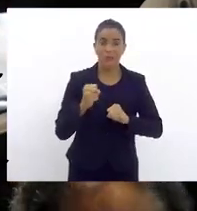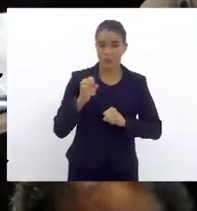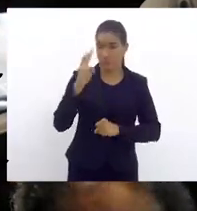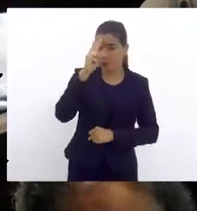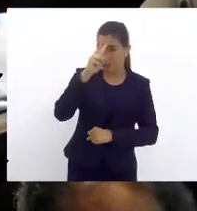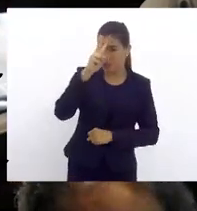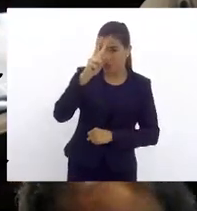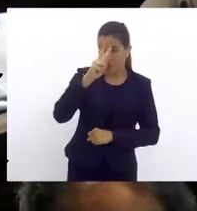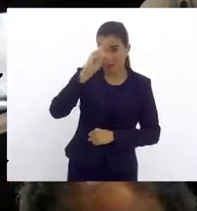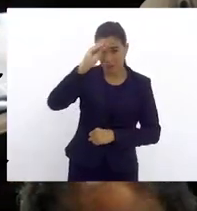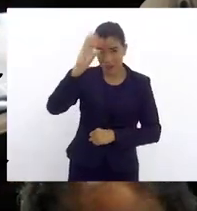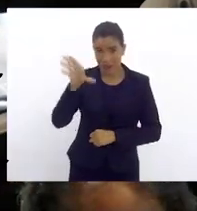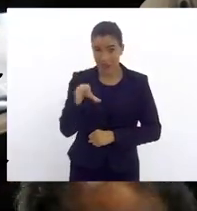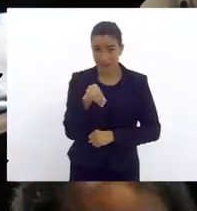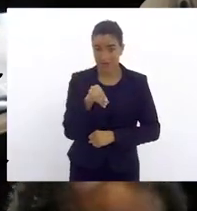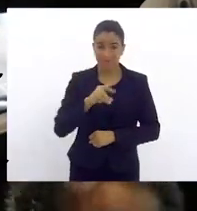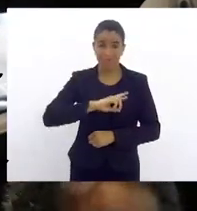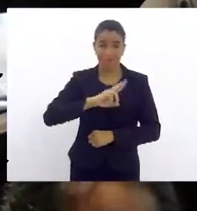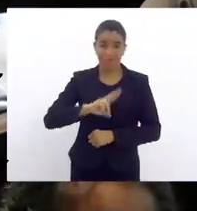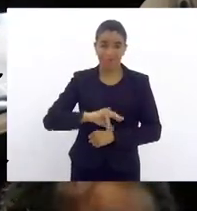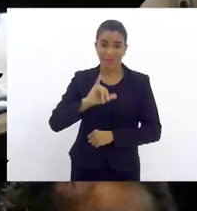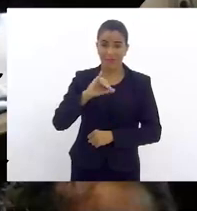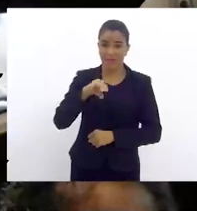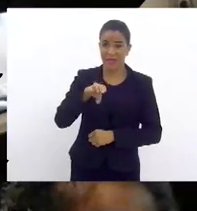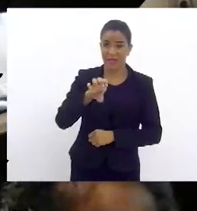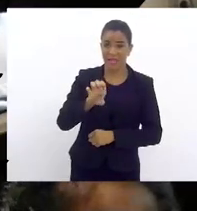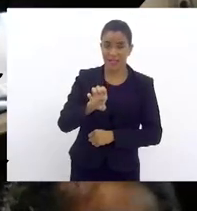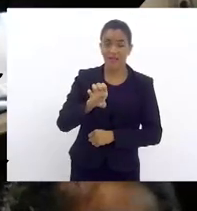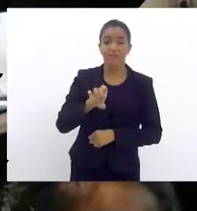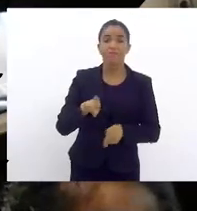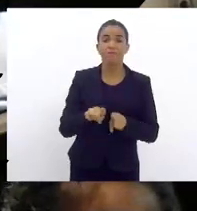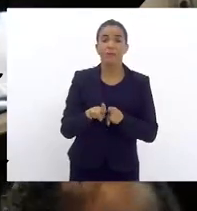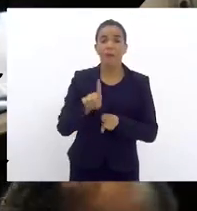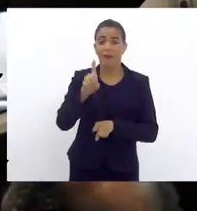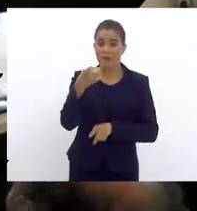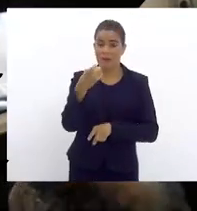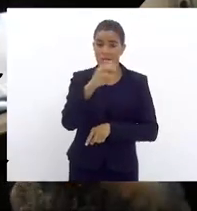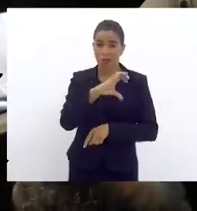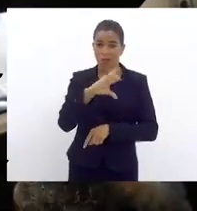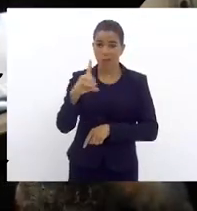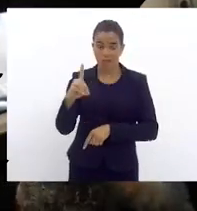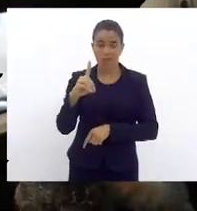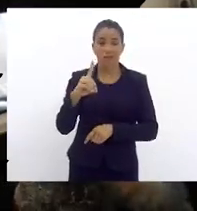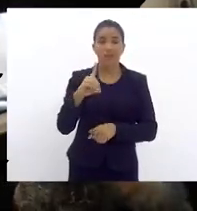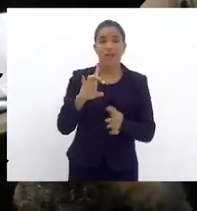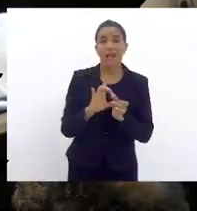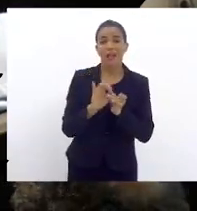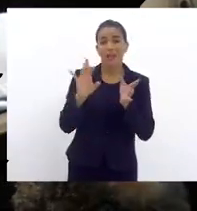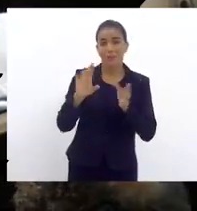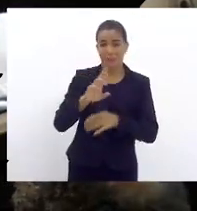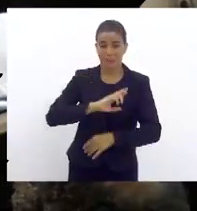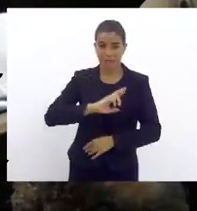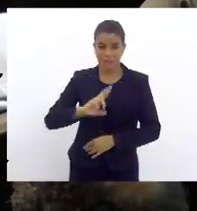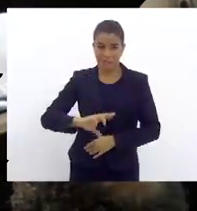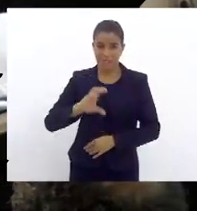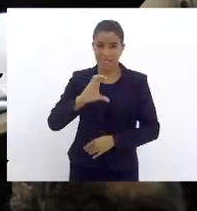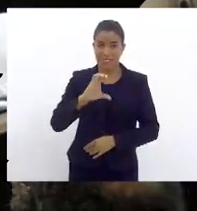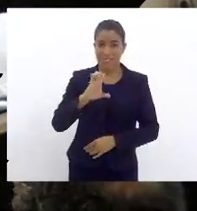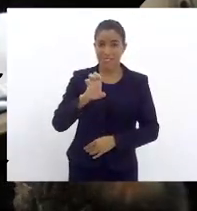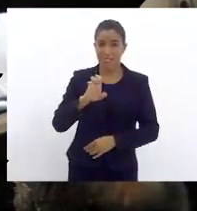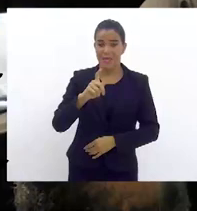e ciências da religião pelo iné ex coordenadora do centro de promoção da liberdade religiosa o CPP